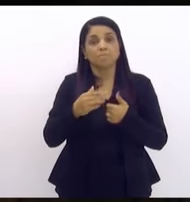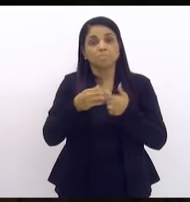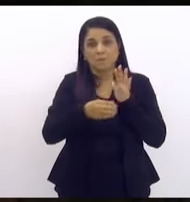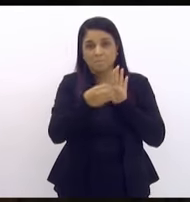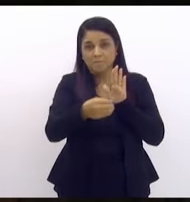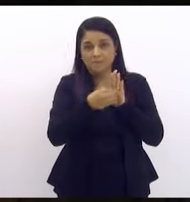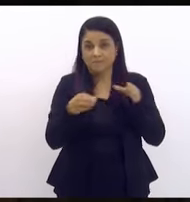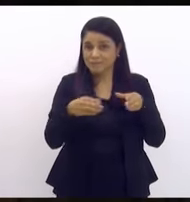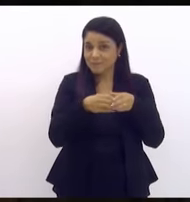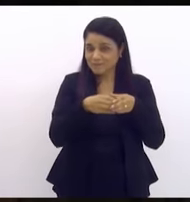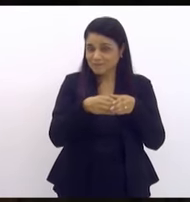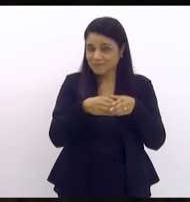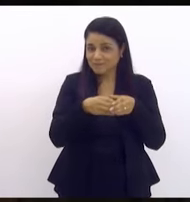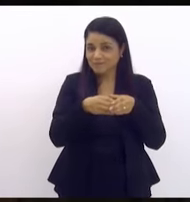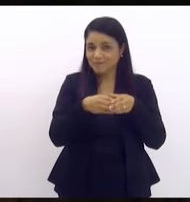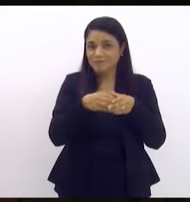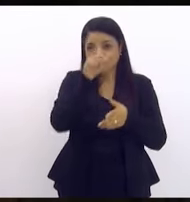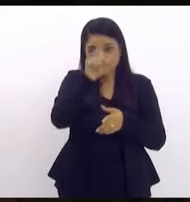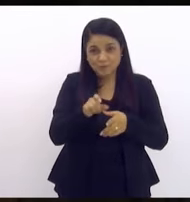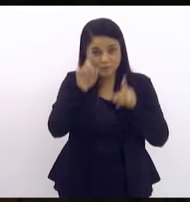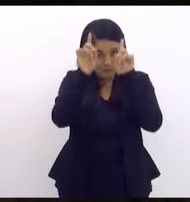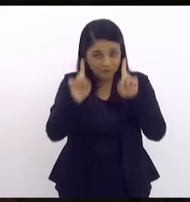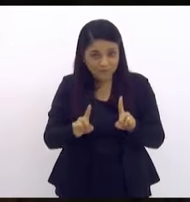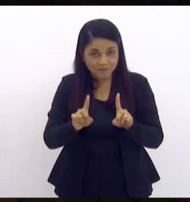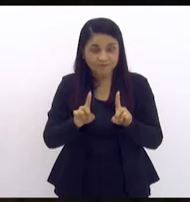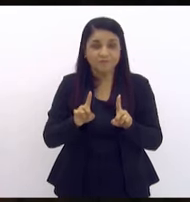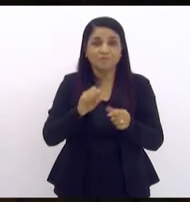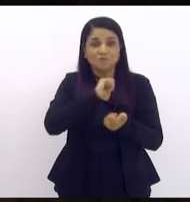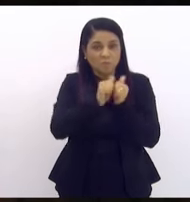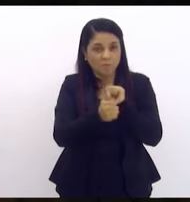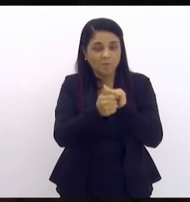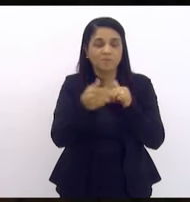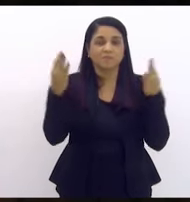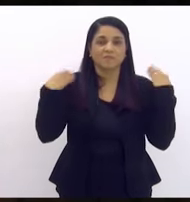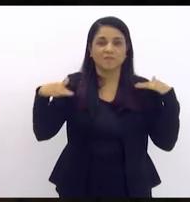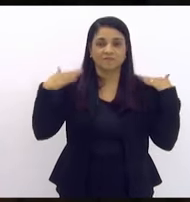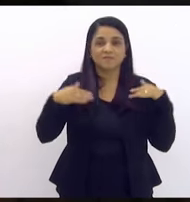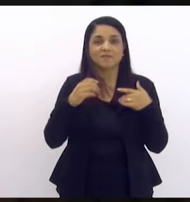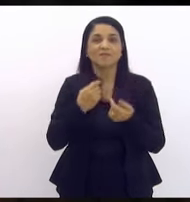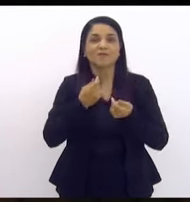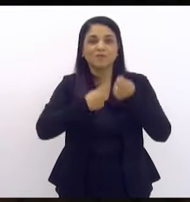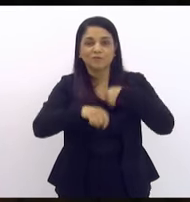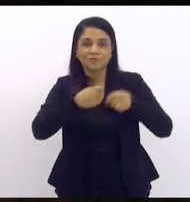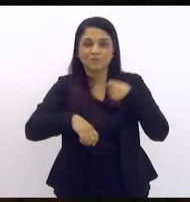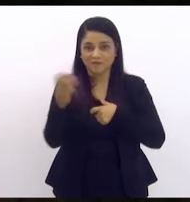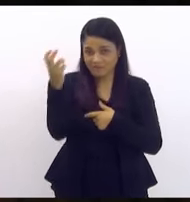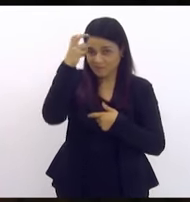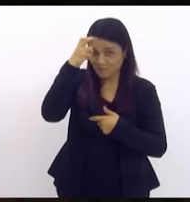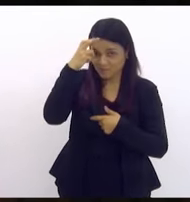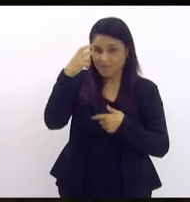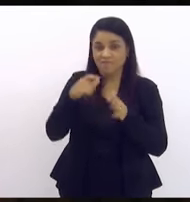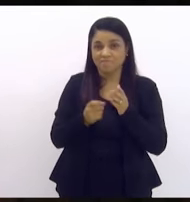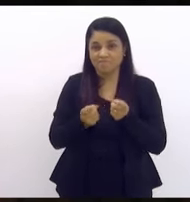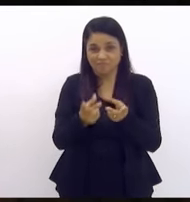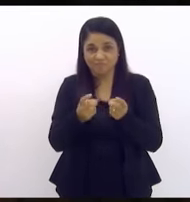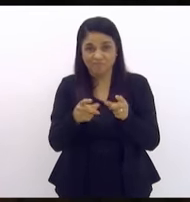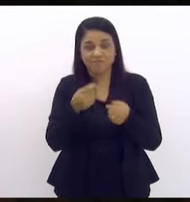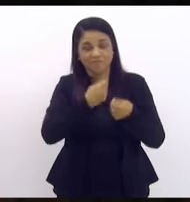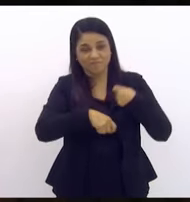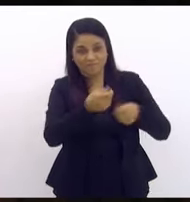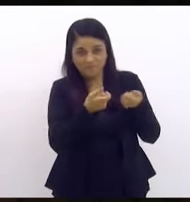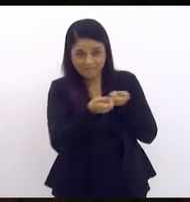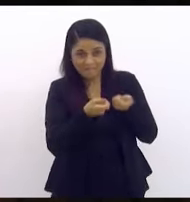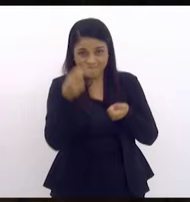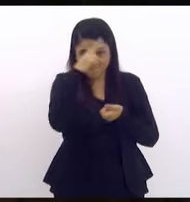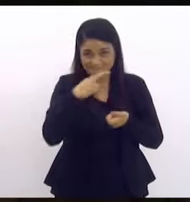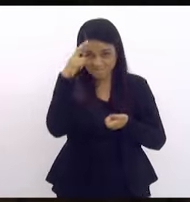das comissões da pessoa com deficiência, de esporte e lazer, de cultura, economia, indústria e comércio, orçamento, finanças, fiscalização financeira e controle.